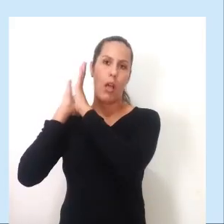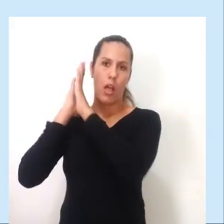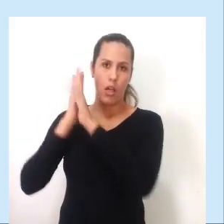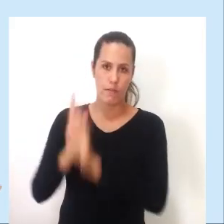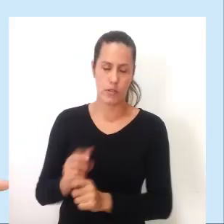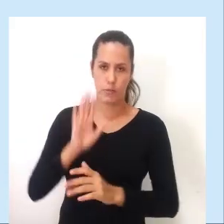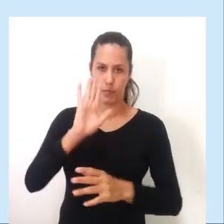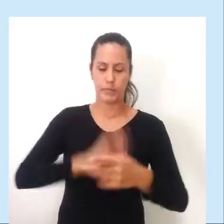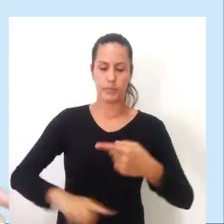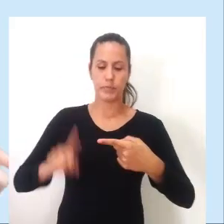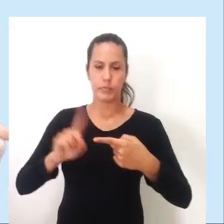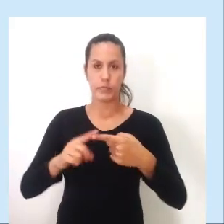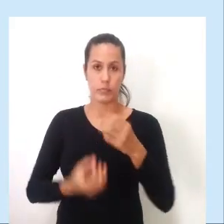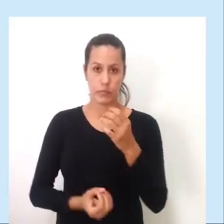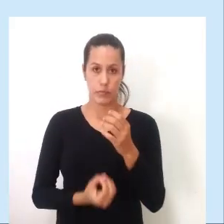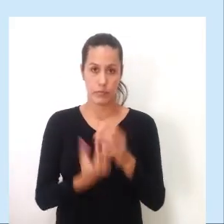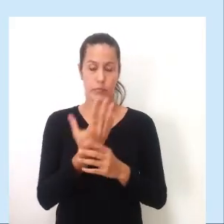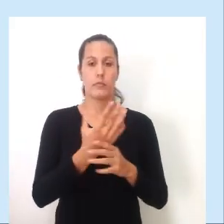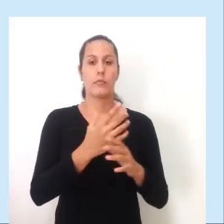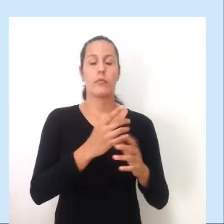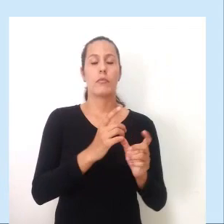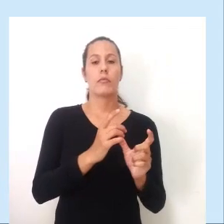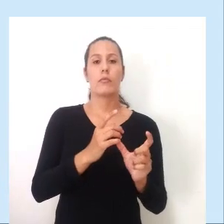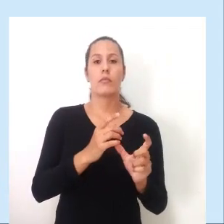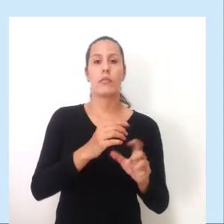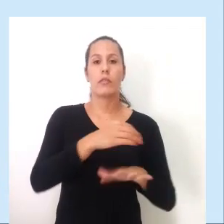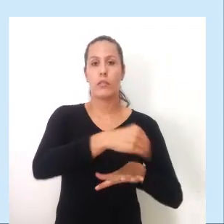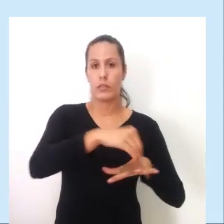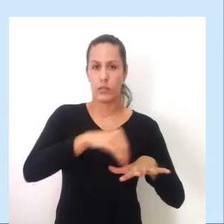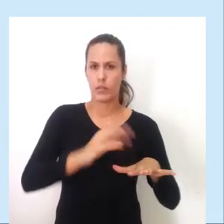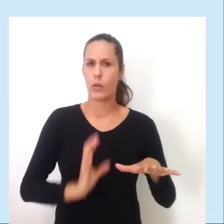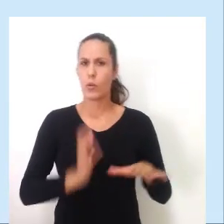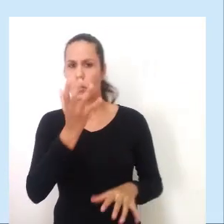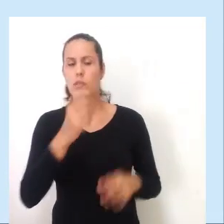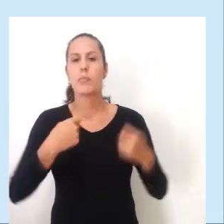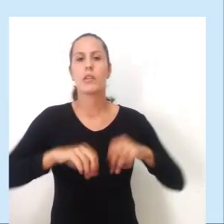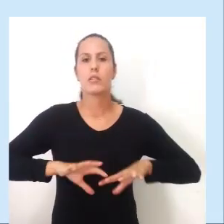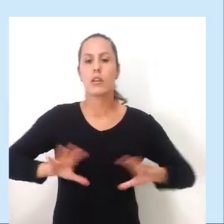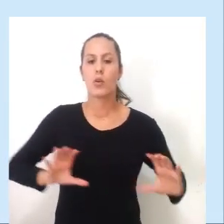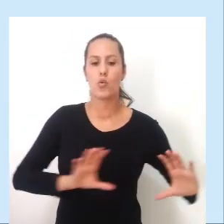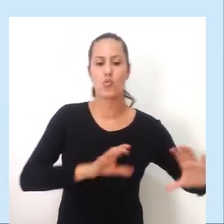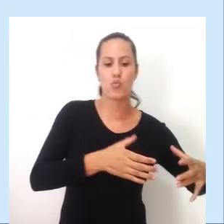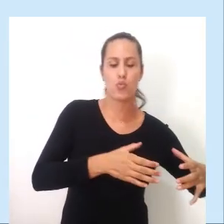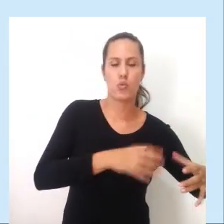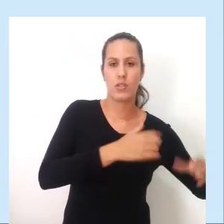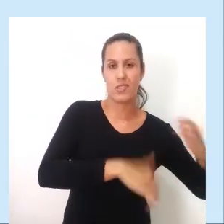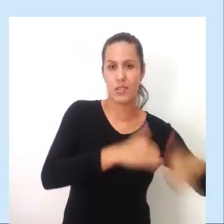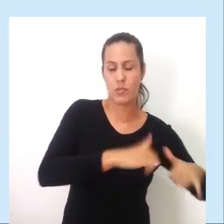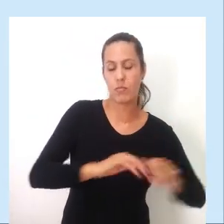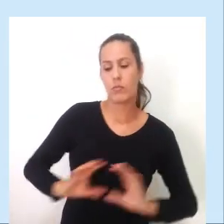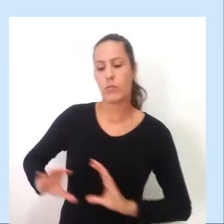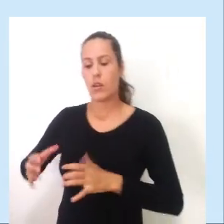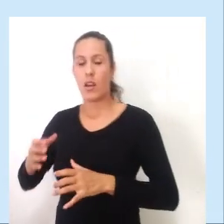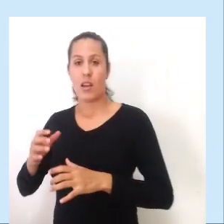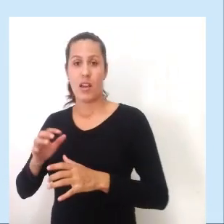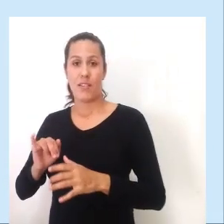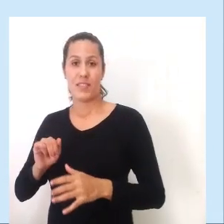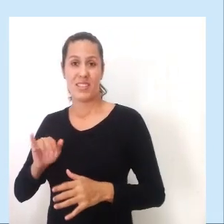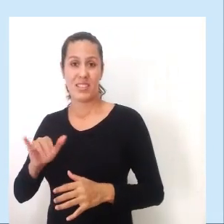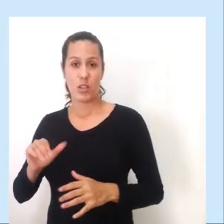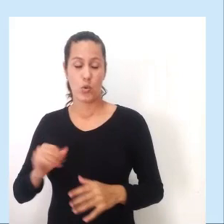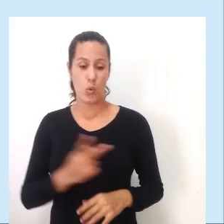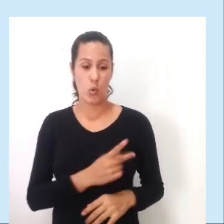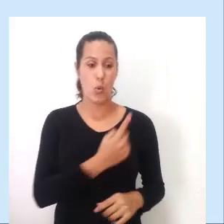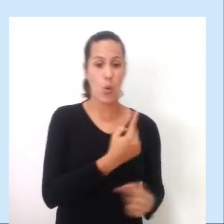para que ocorra a fossilização, é necessário fenômenos químicos e físicos. E aí, só fenômenos físicos